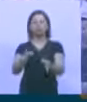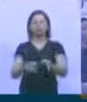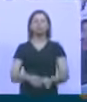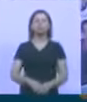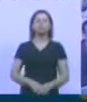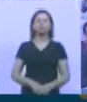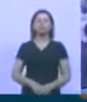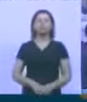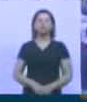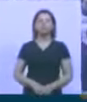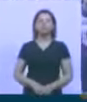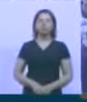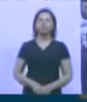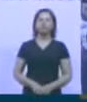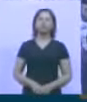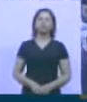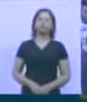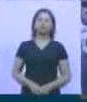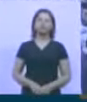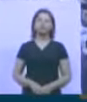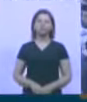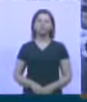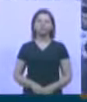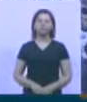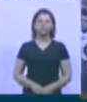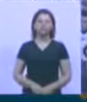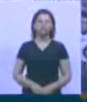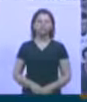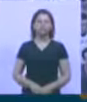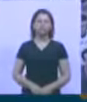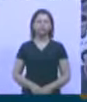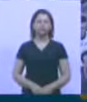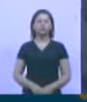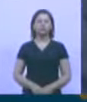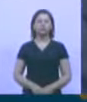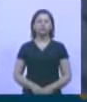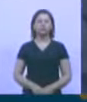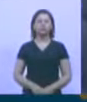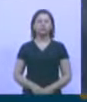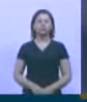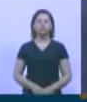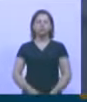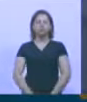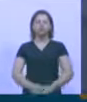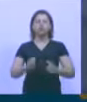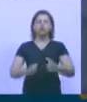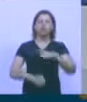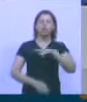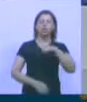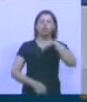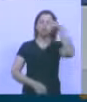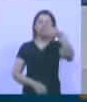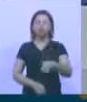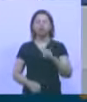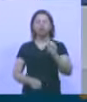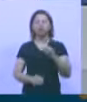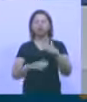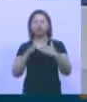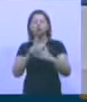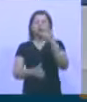sure everybody is jailed in hell for life. Ele quer ter certeza de que todos